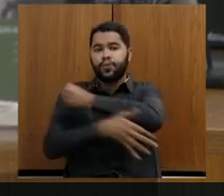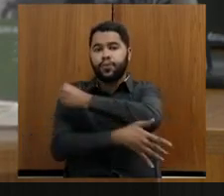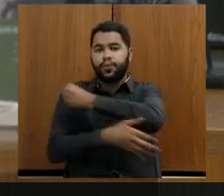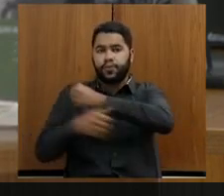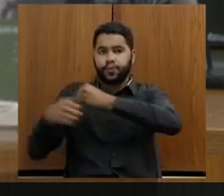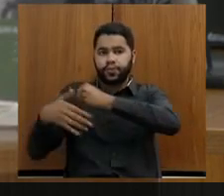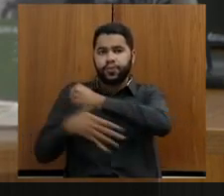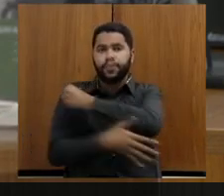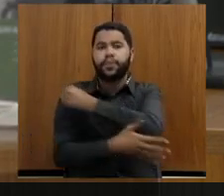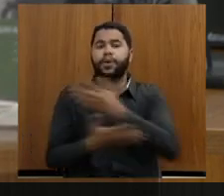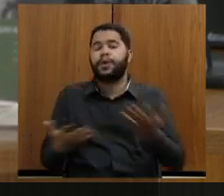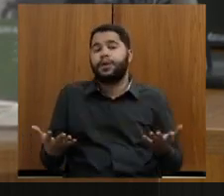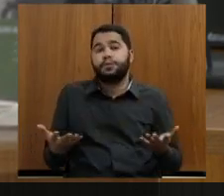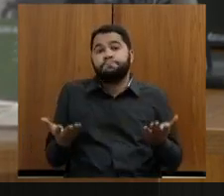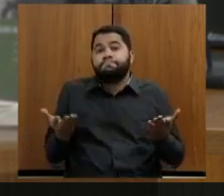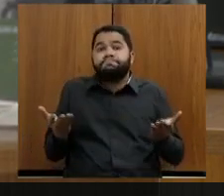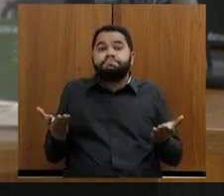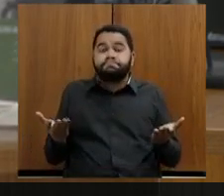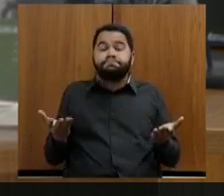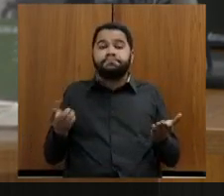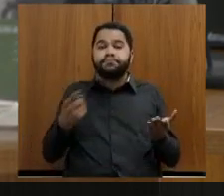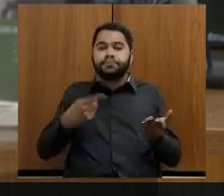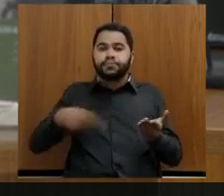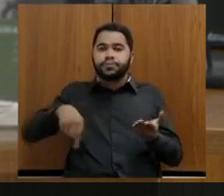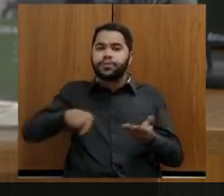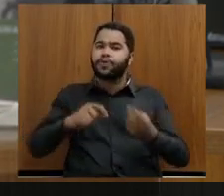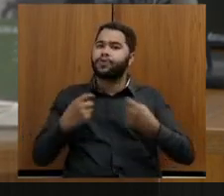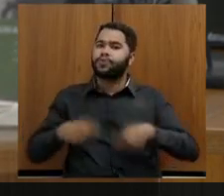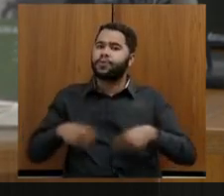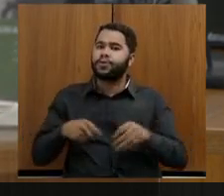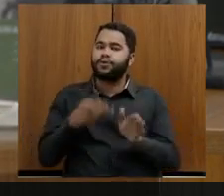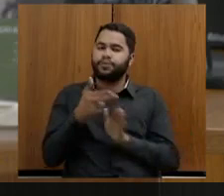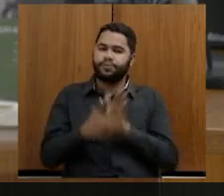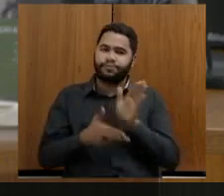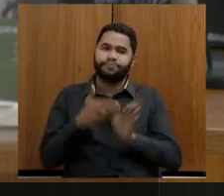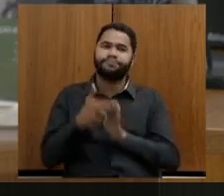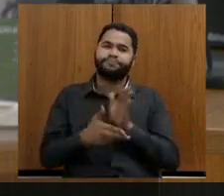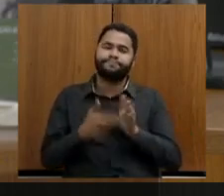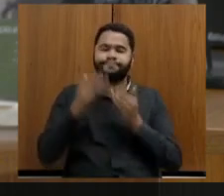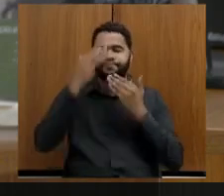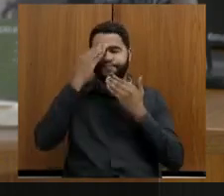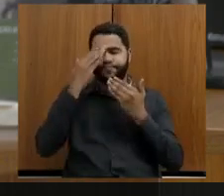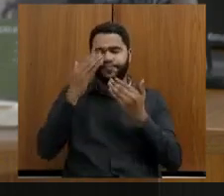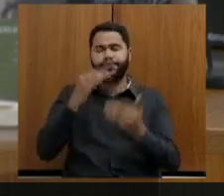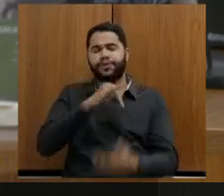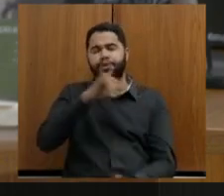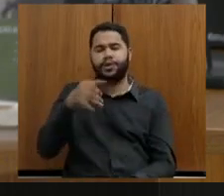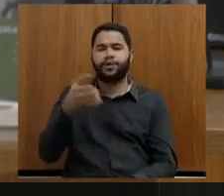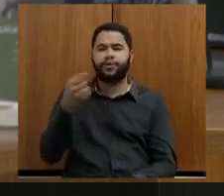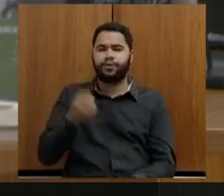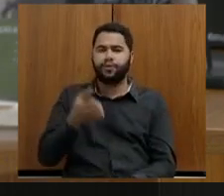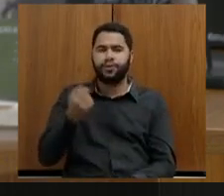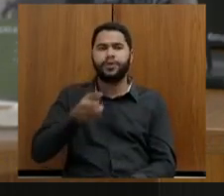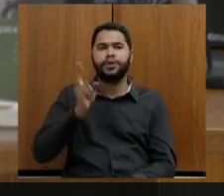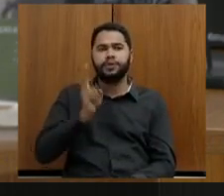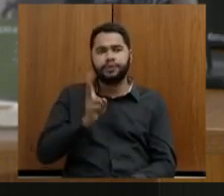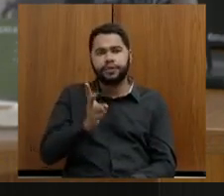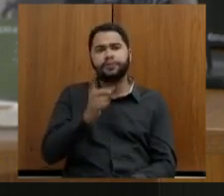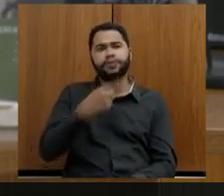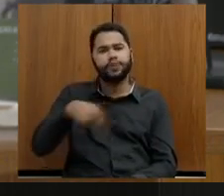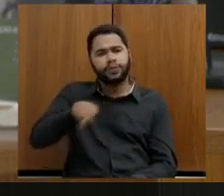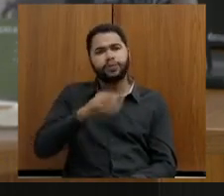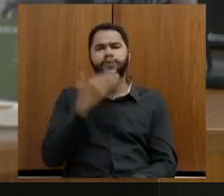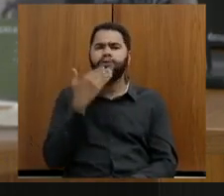não é assim nós precisavam de que da ferrovia da Obrigado João né Sempre que a